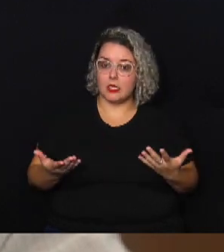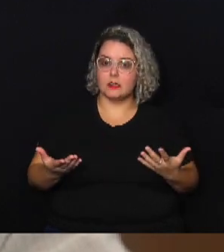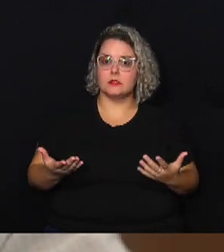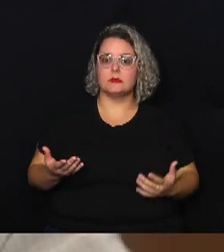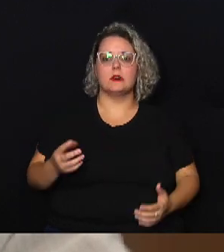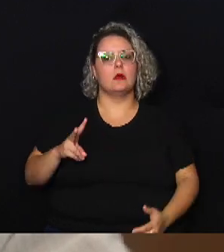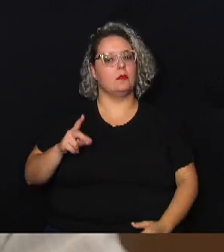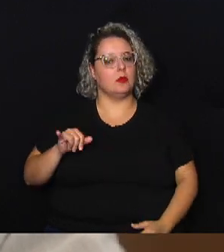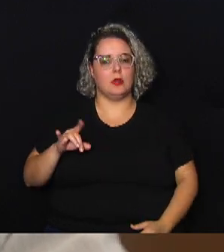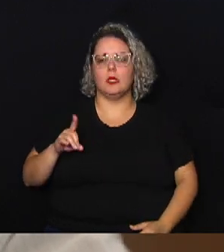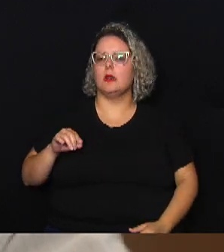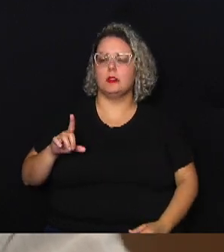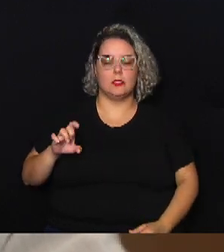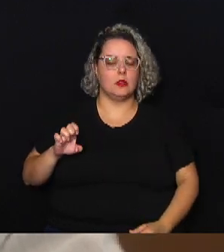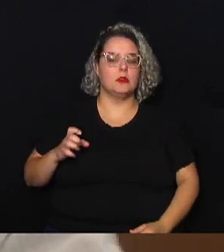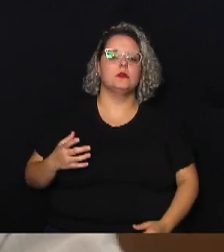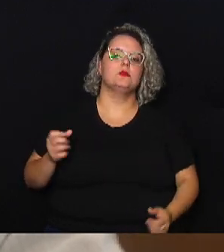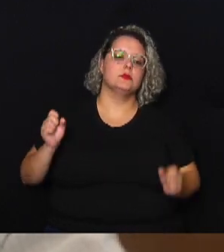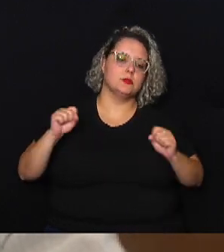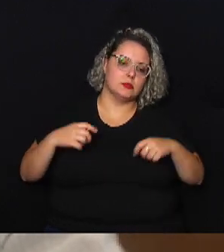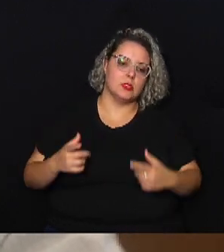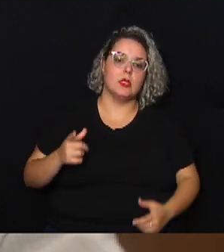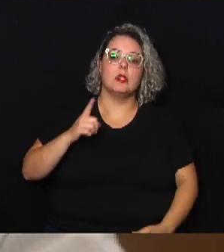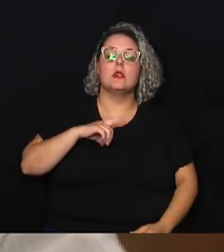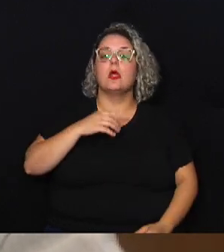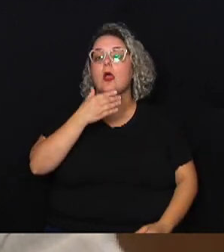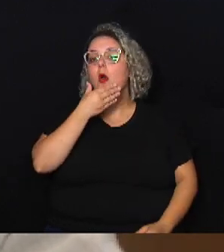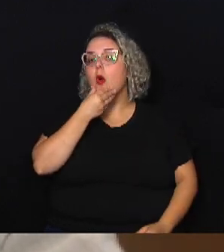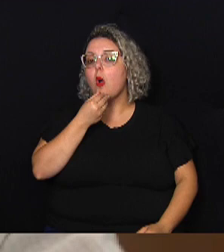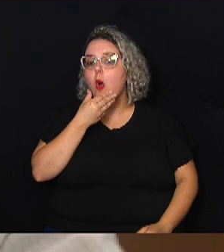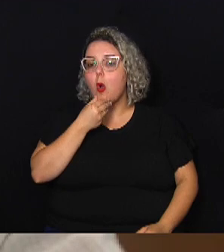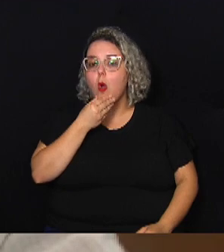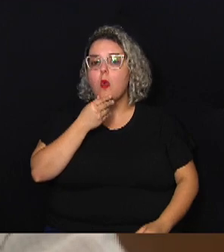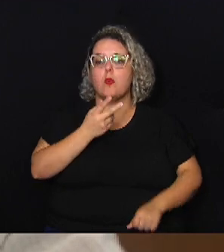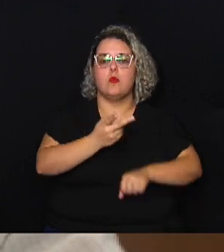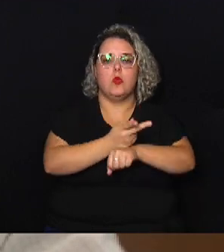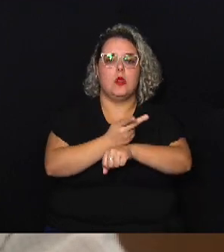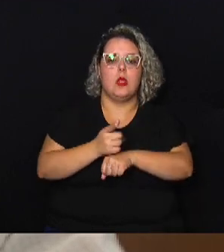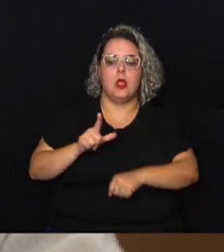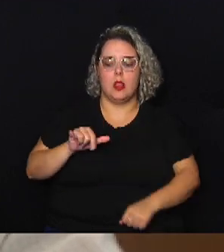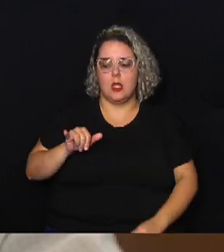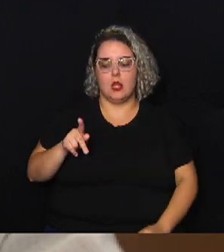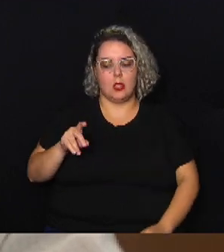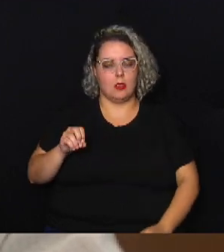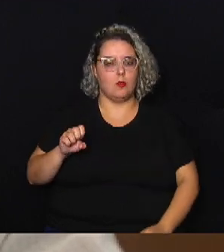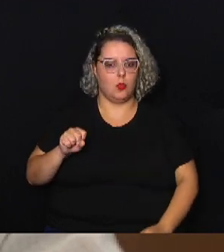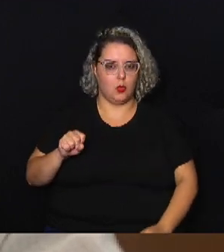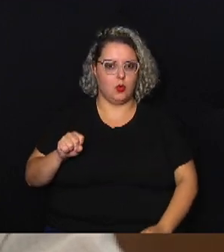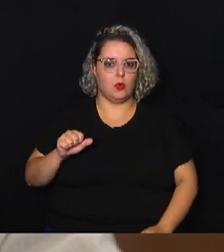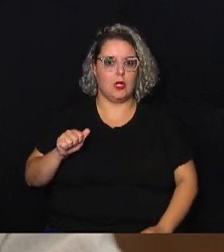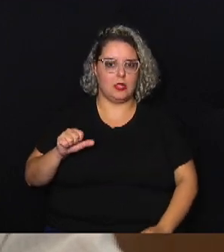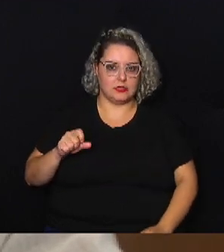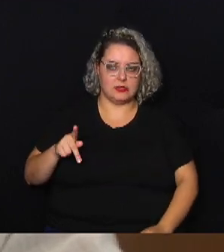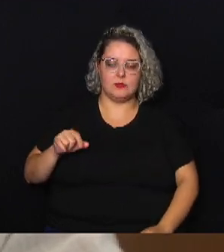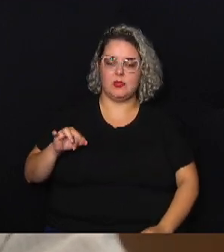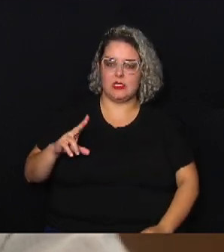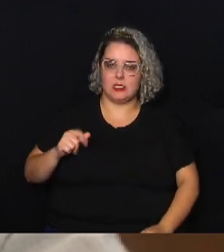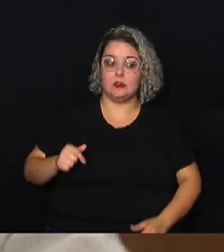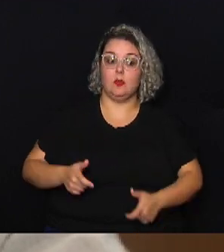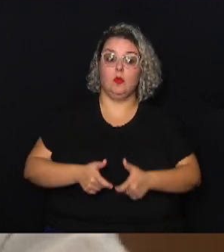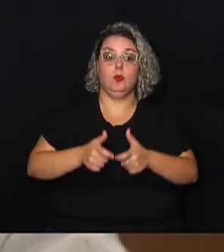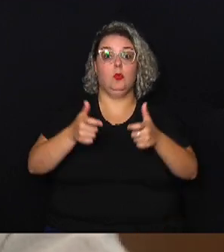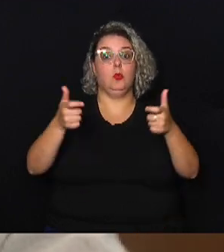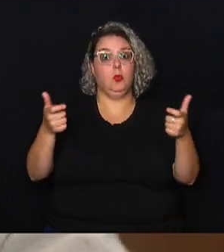vaidade, sim, então cada vez mais tem homens procurando lipoaspiração, é uma cirurgia que aumentou muito